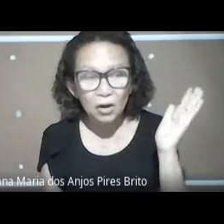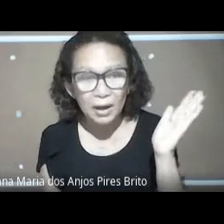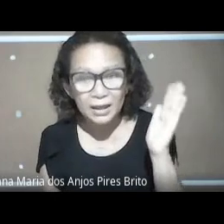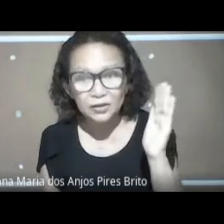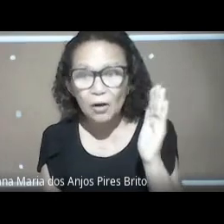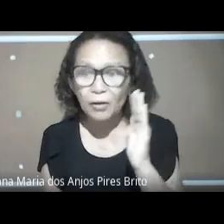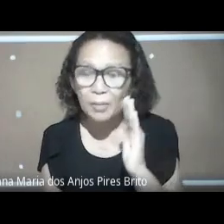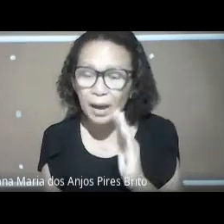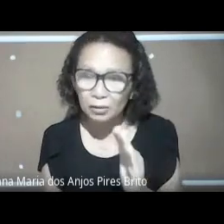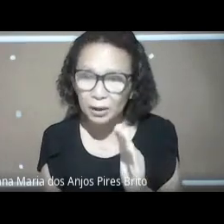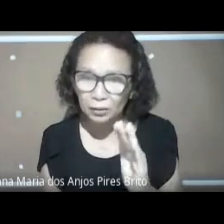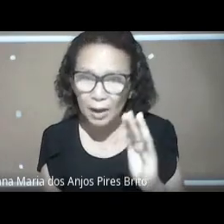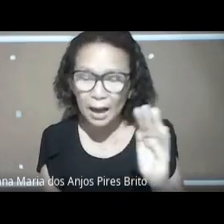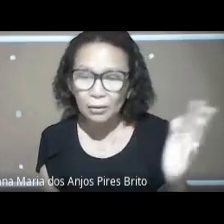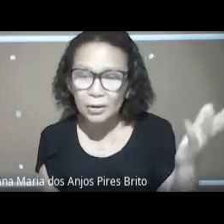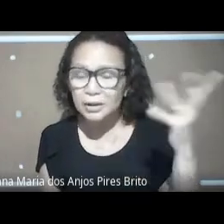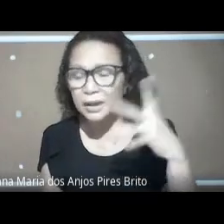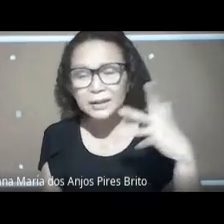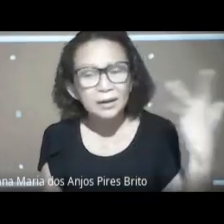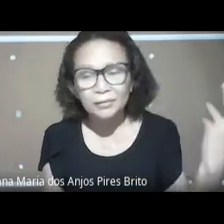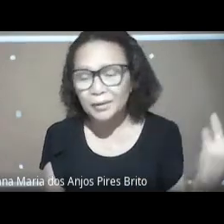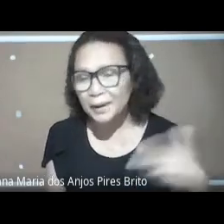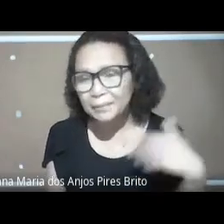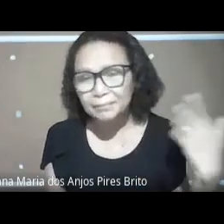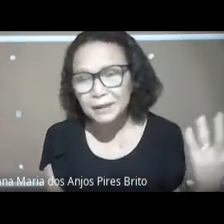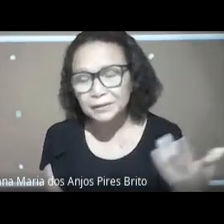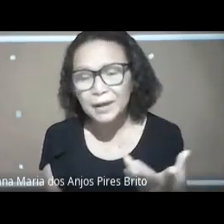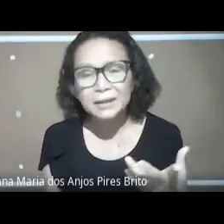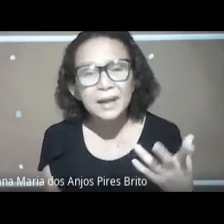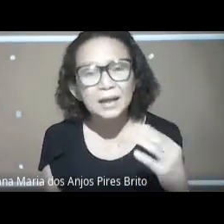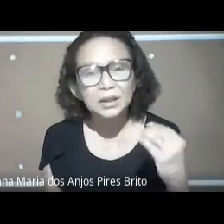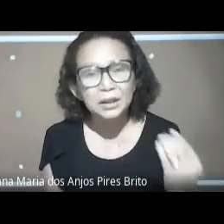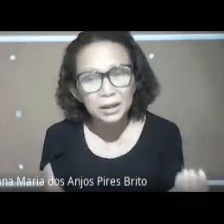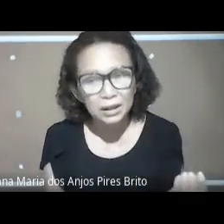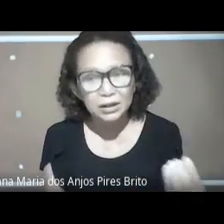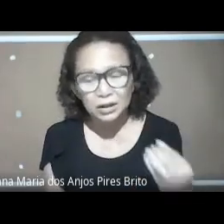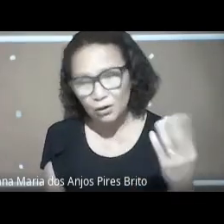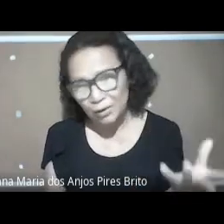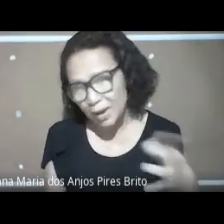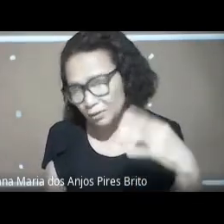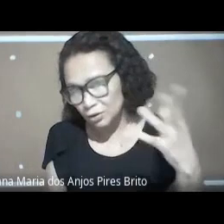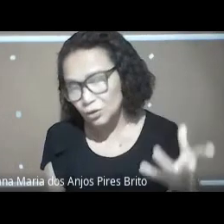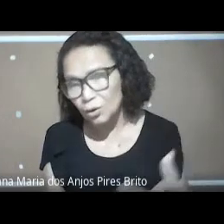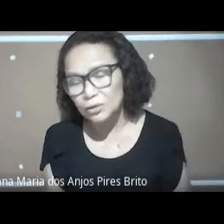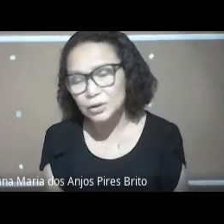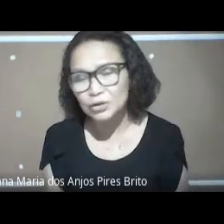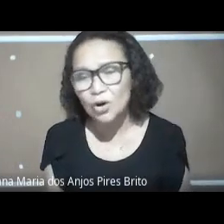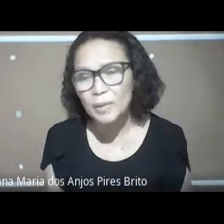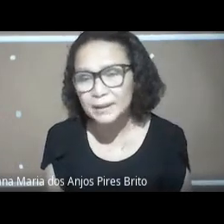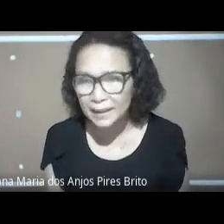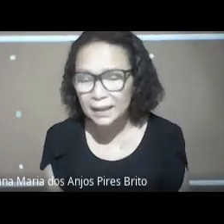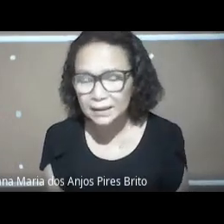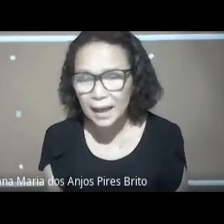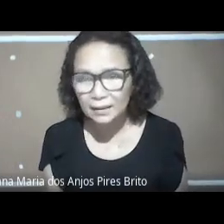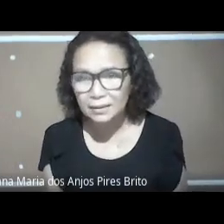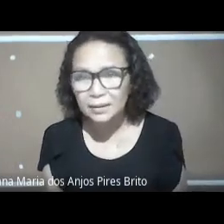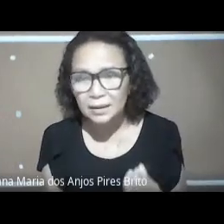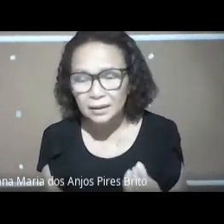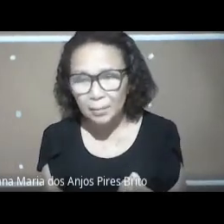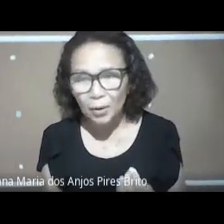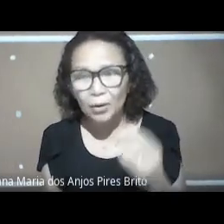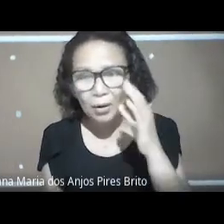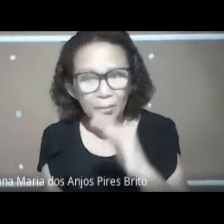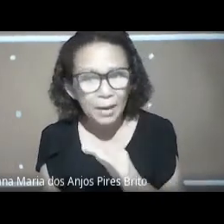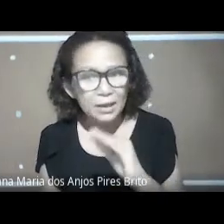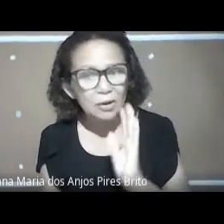Porque se colocar só alfabeto manual, vocês irão ver uma diversidade grande de alfabetos de outros idiomas sinalizados,